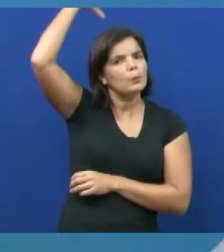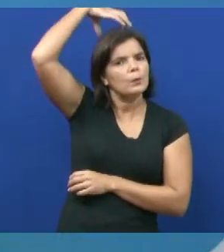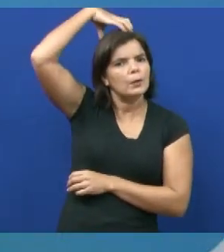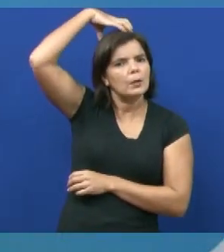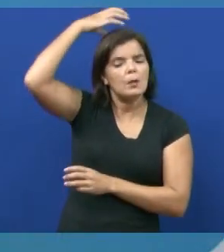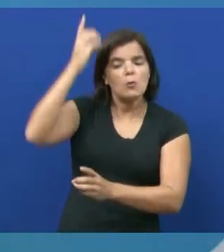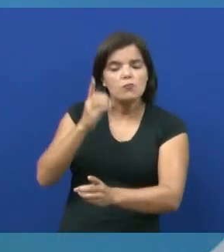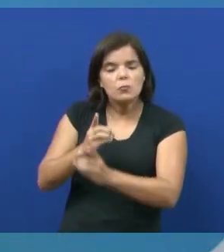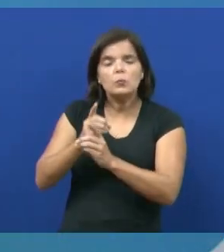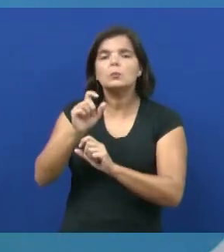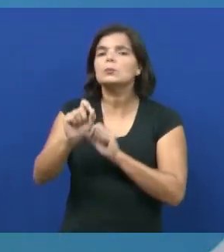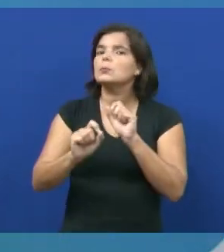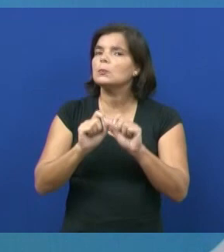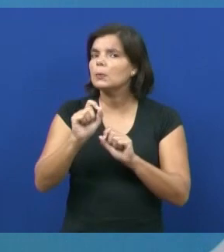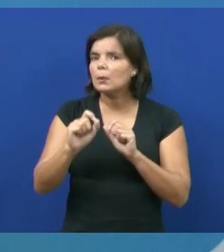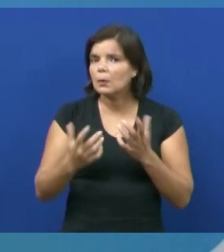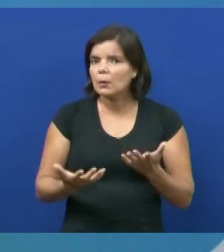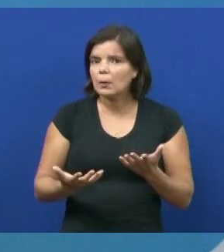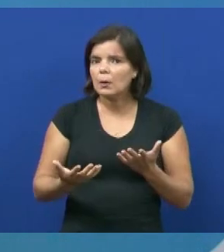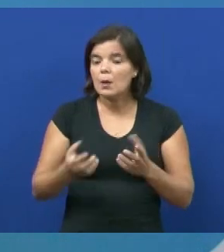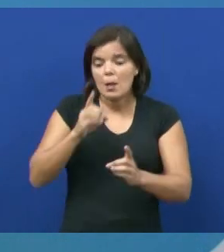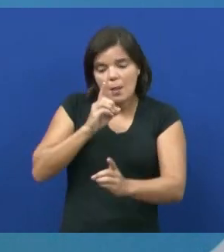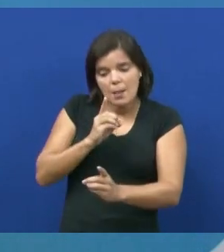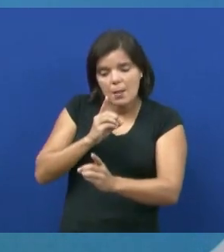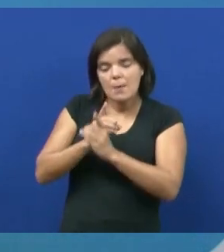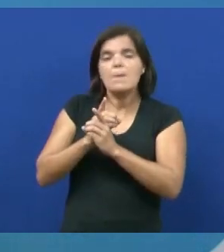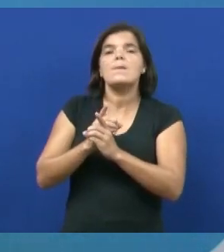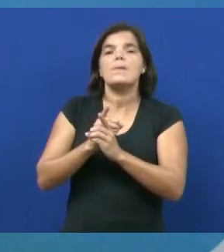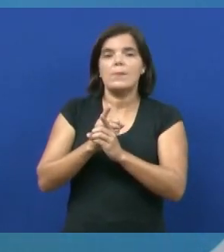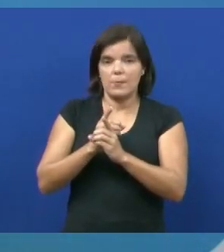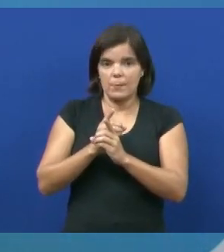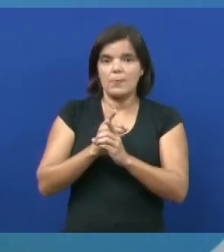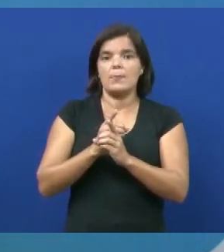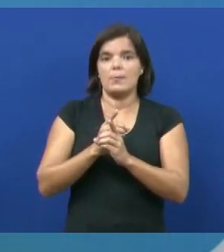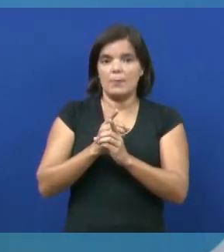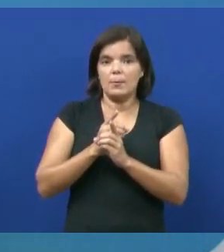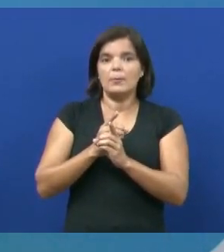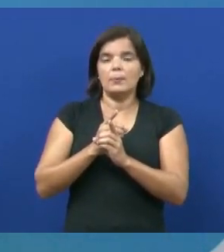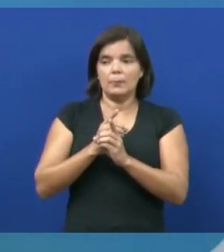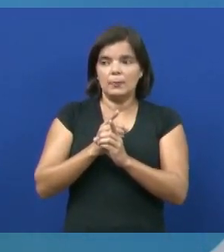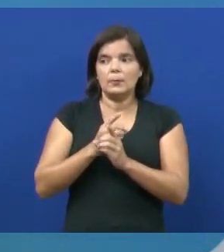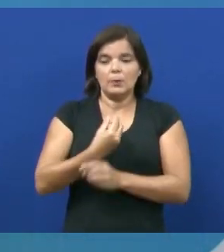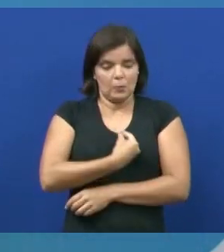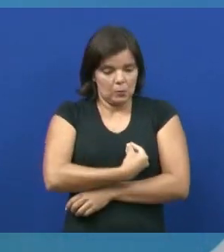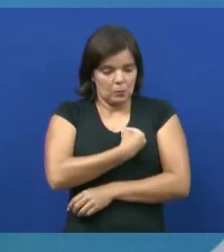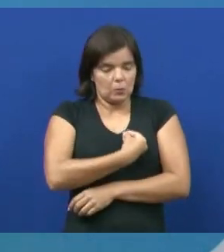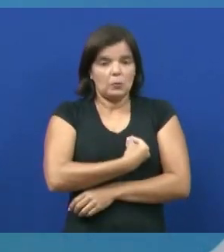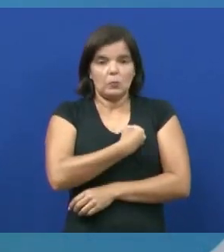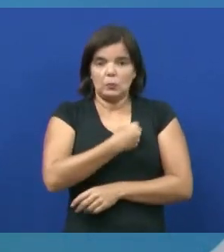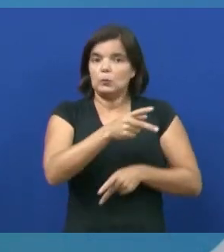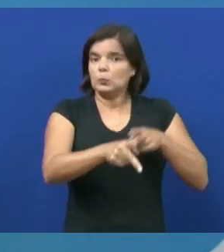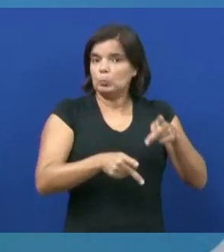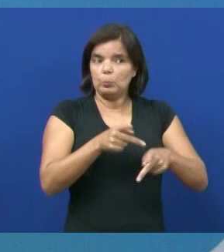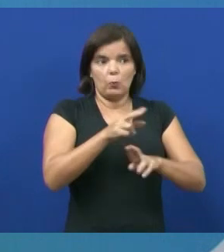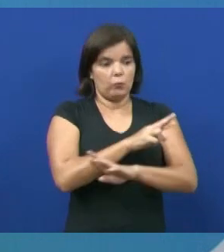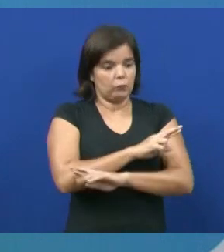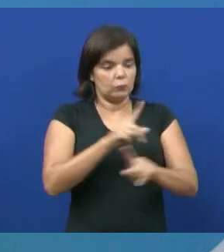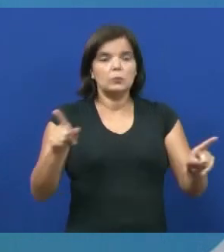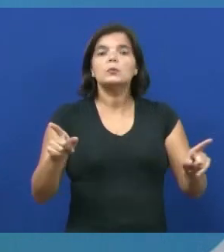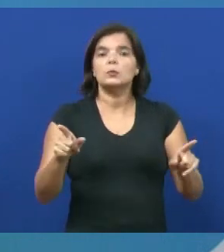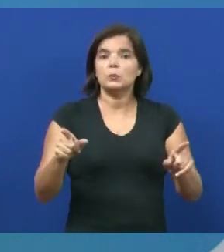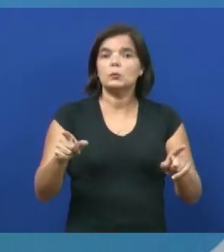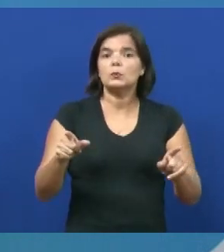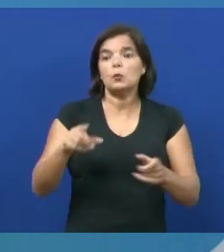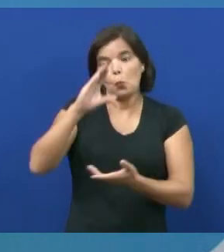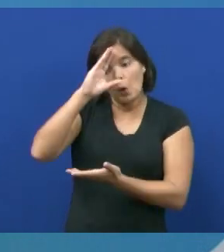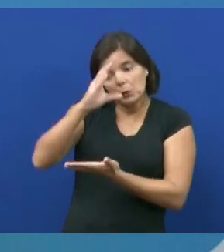ele descobriu? Ele descobriu que existem povos diferentes, com